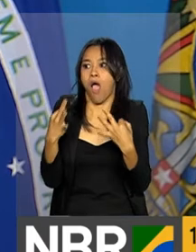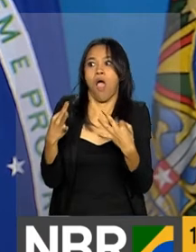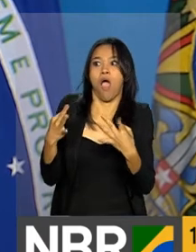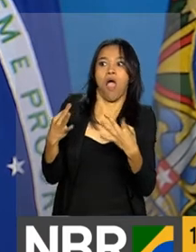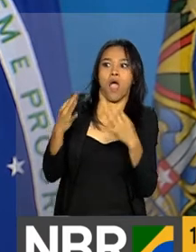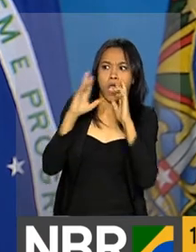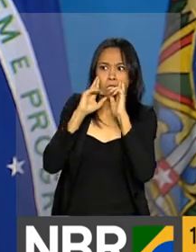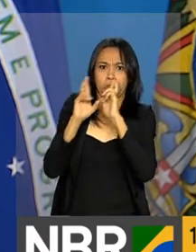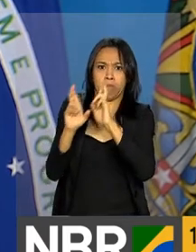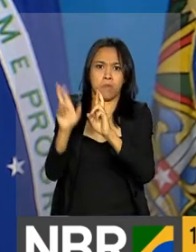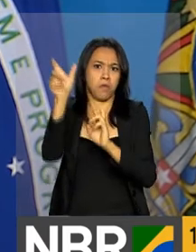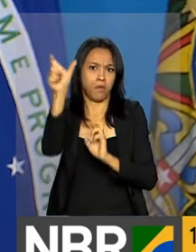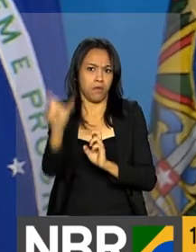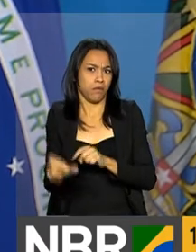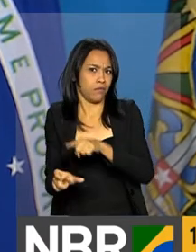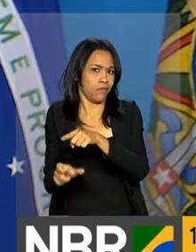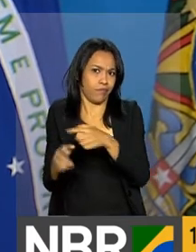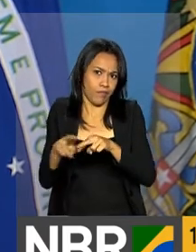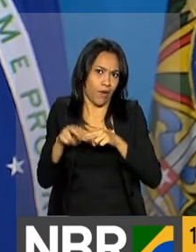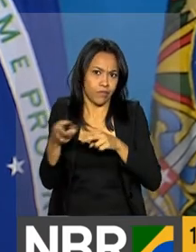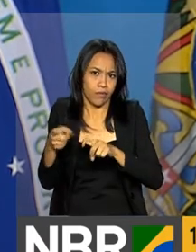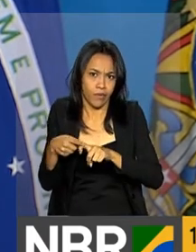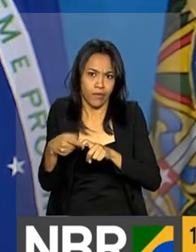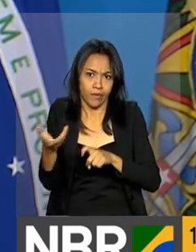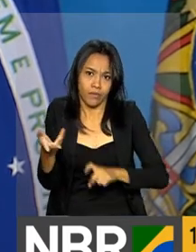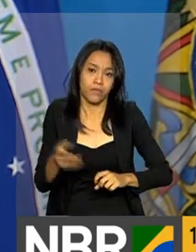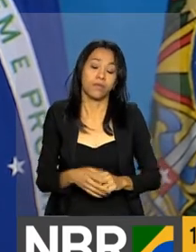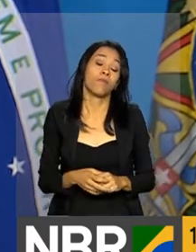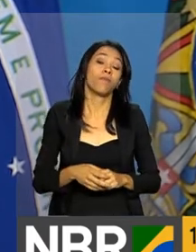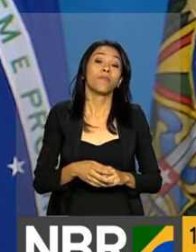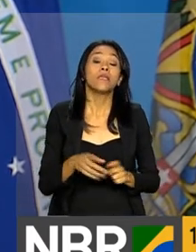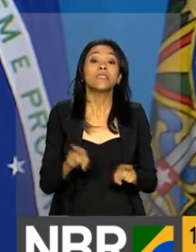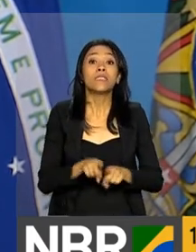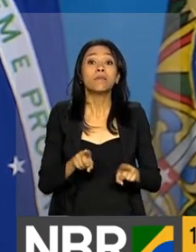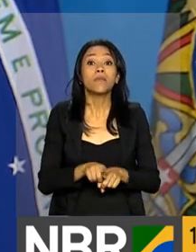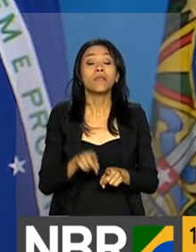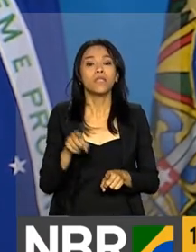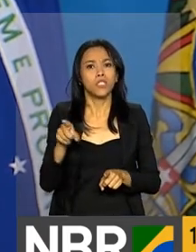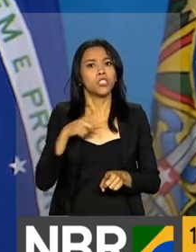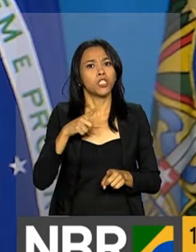respeitada, E ganhava, naturalmente,